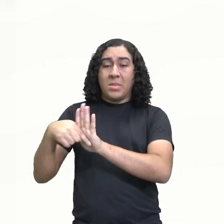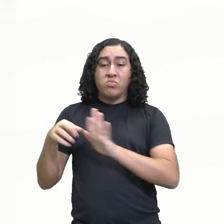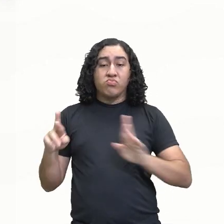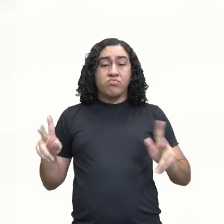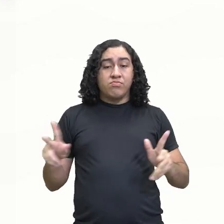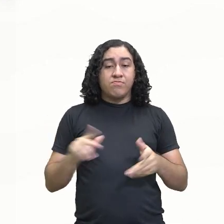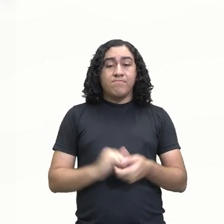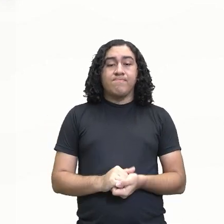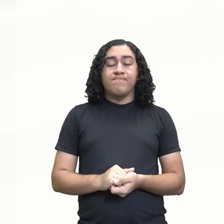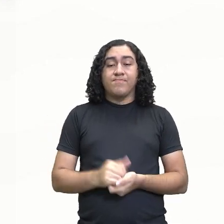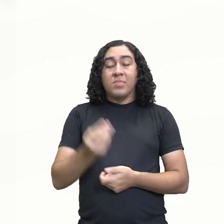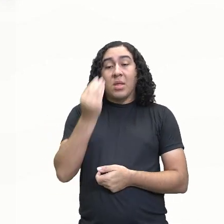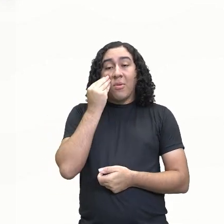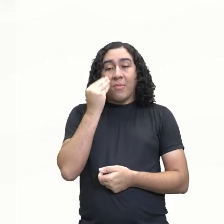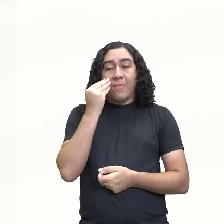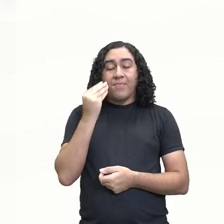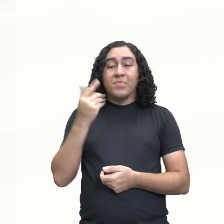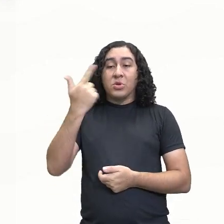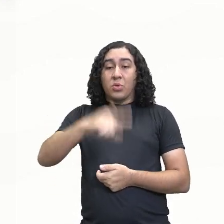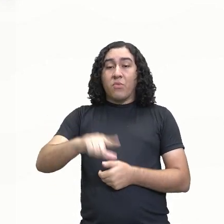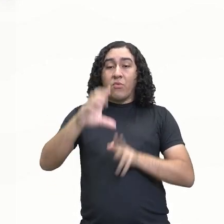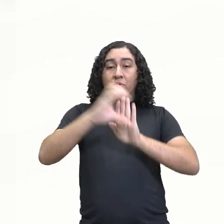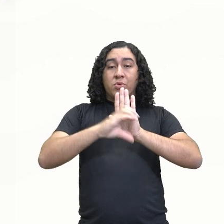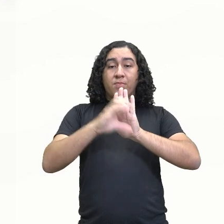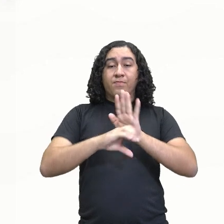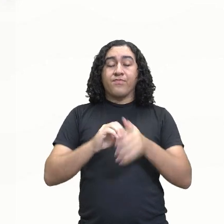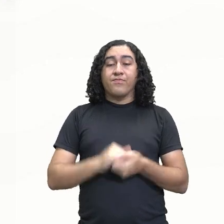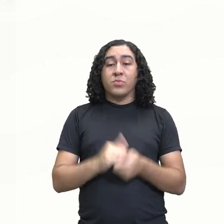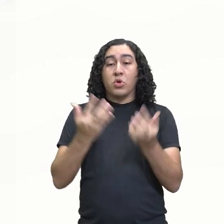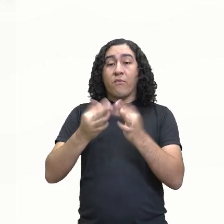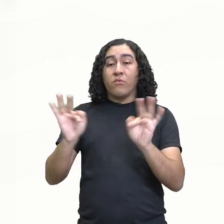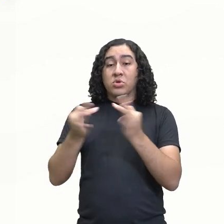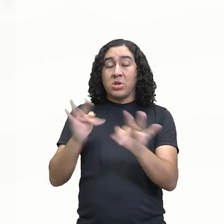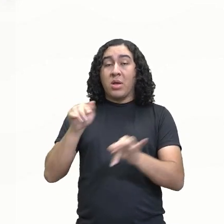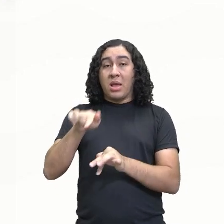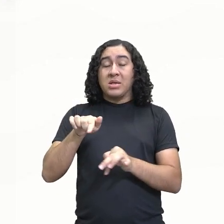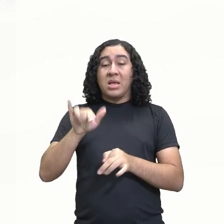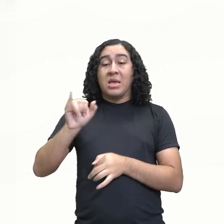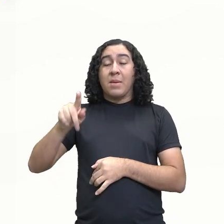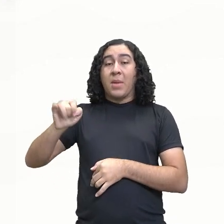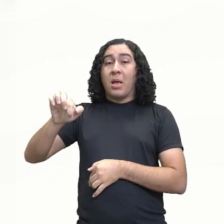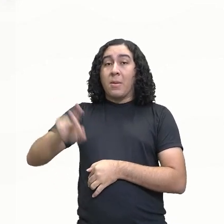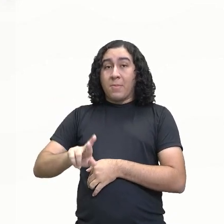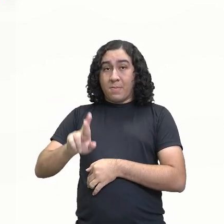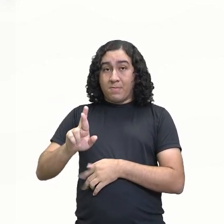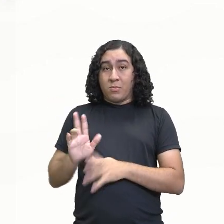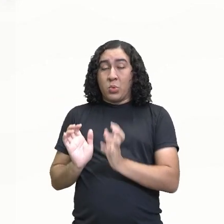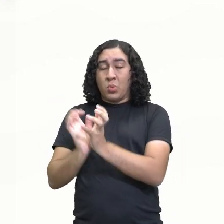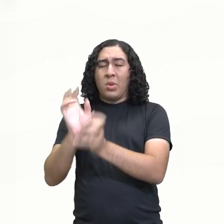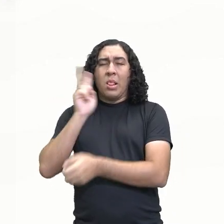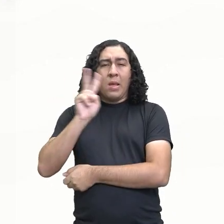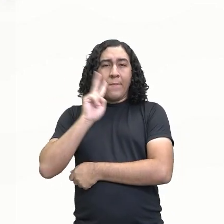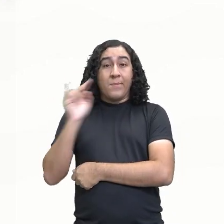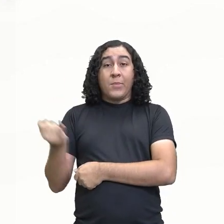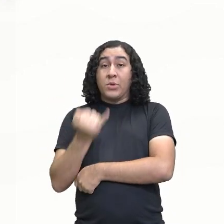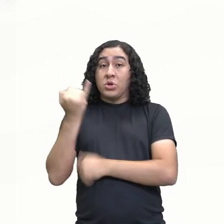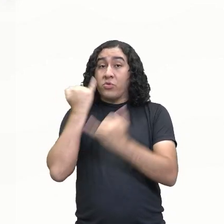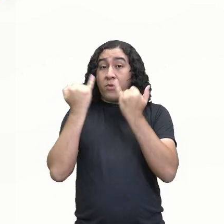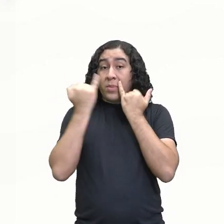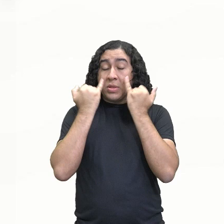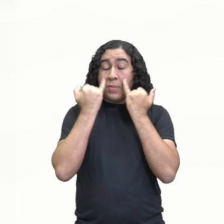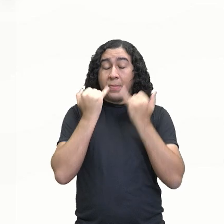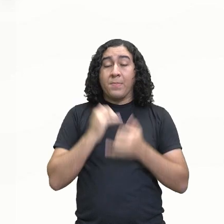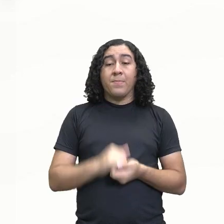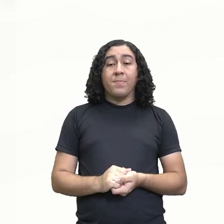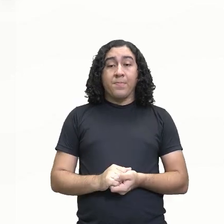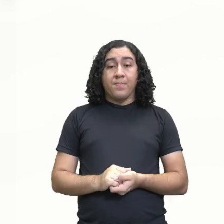aqui, paridade da função seno. A função seno é ímpar, anote isso daí que é importante, ou